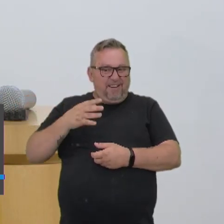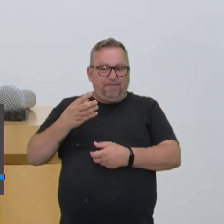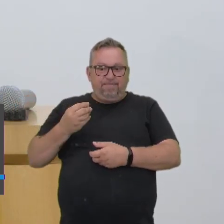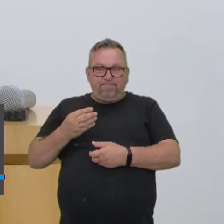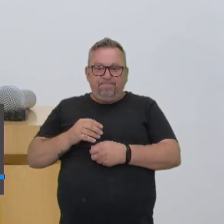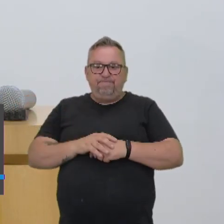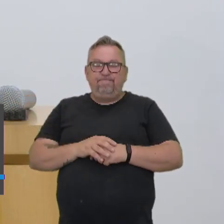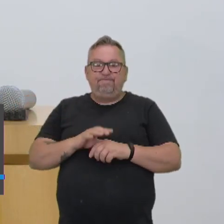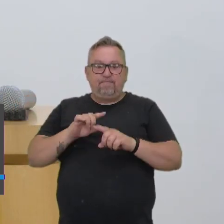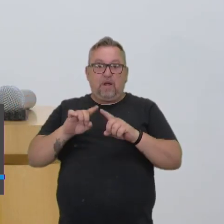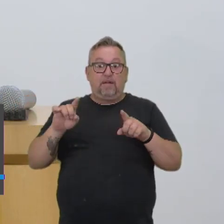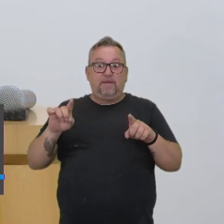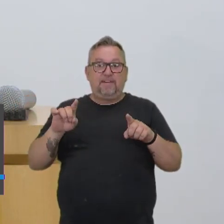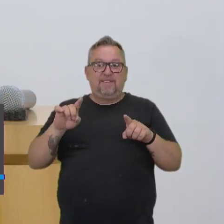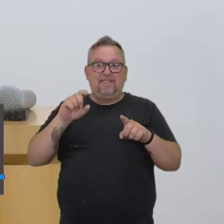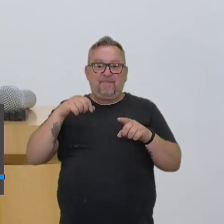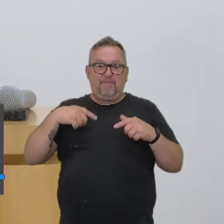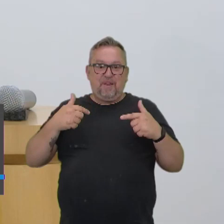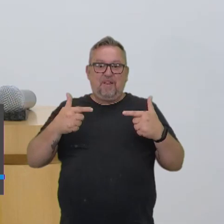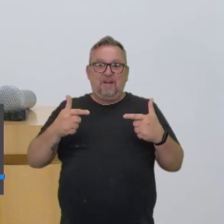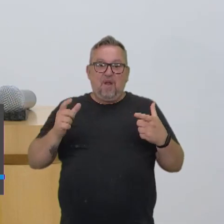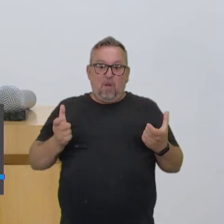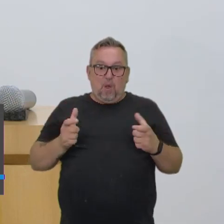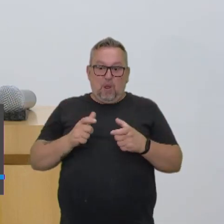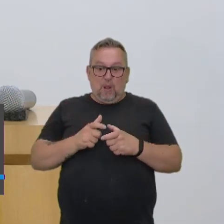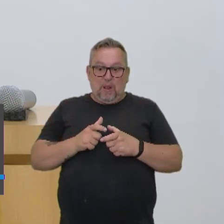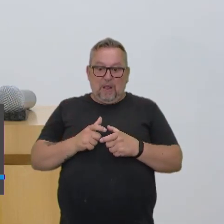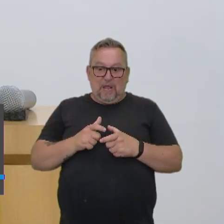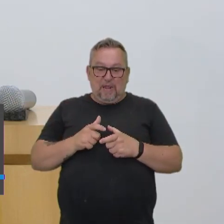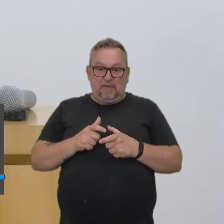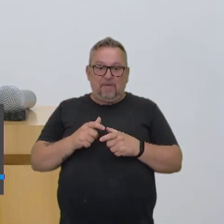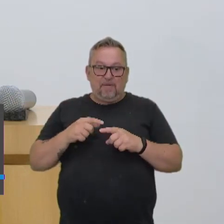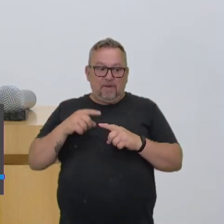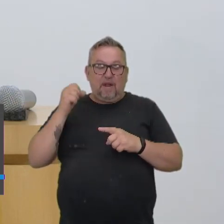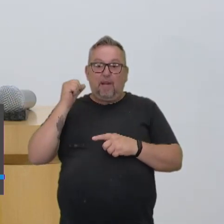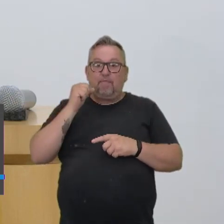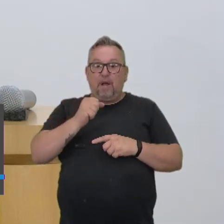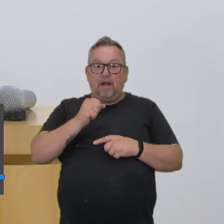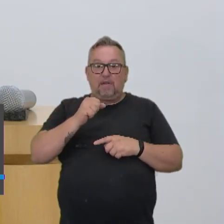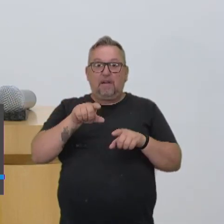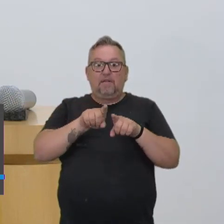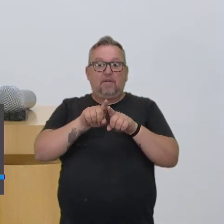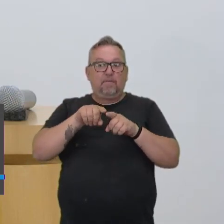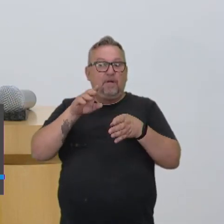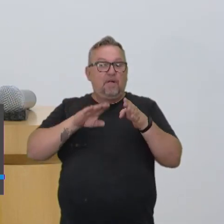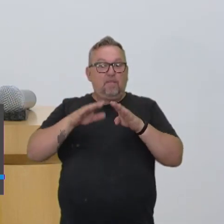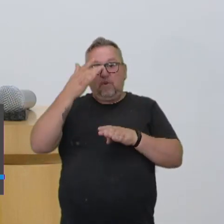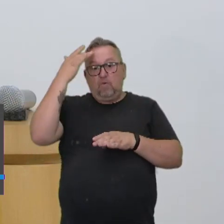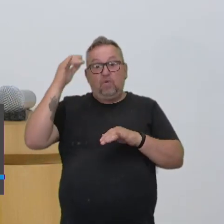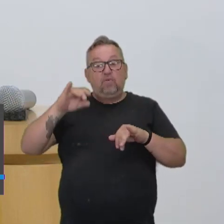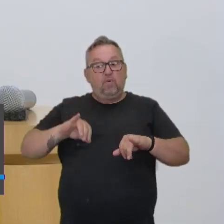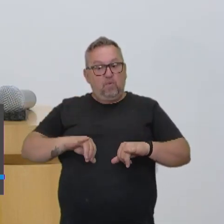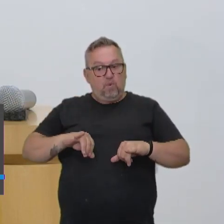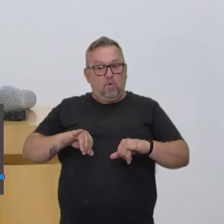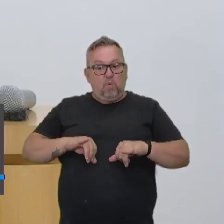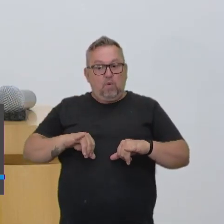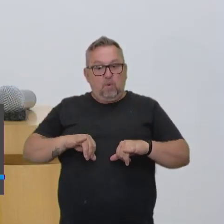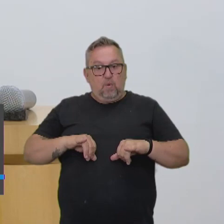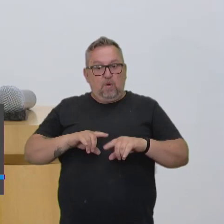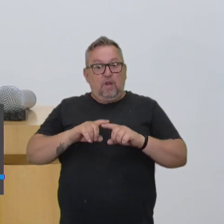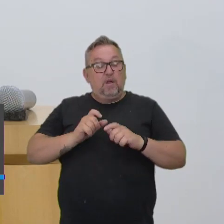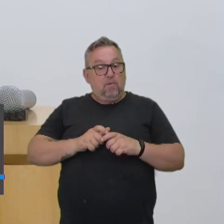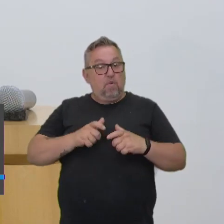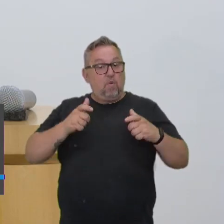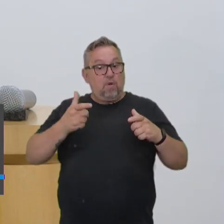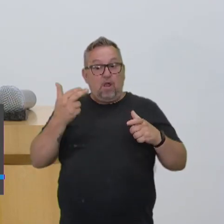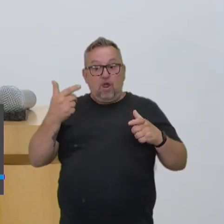indiferente. Entendeu? Se é uma guerra pequena, ela machuca, ela mata, as pessoas sofrem. E isso é tão grande